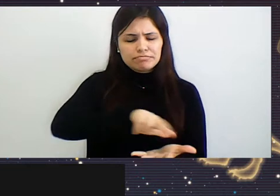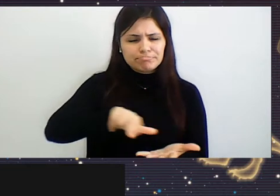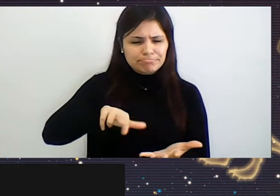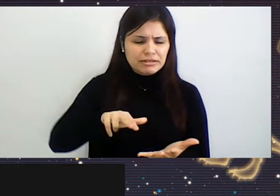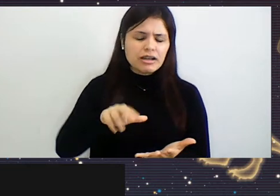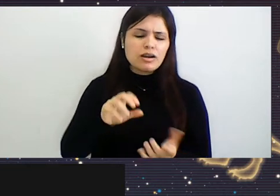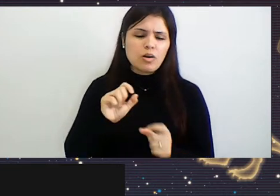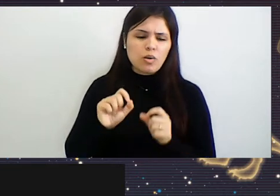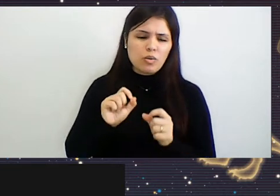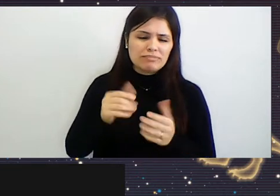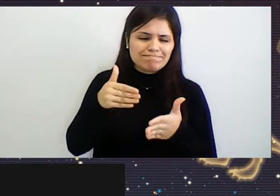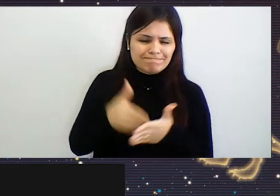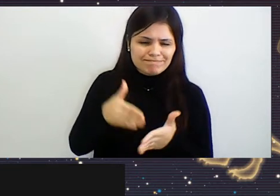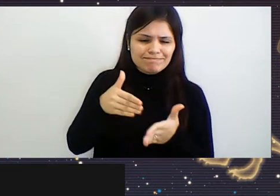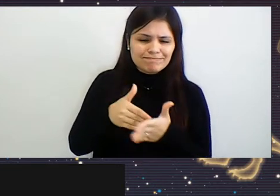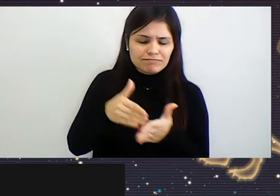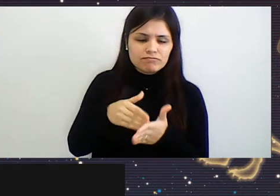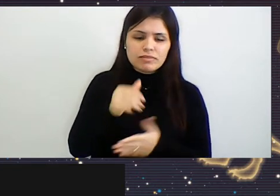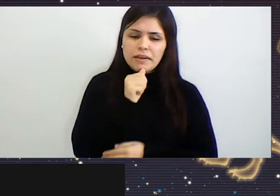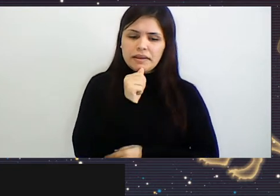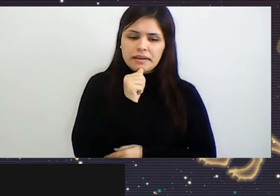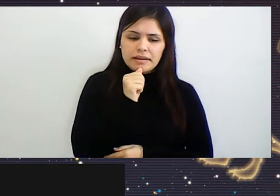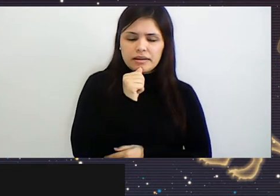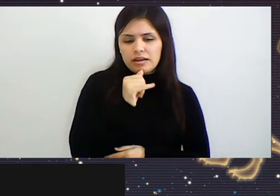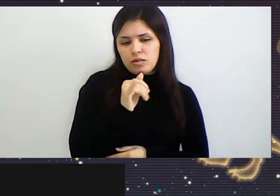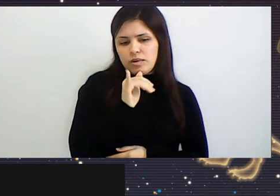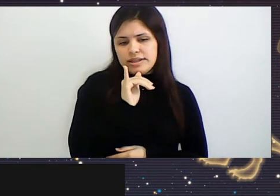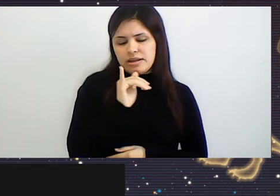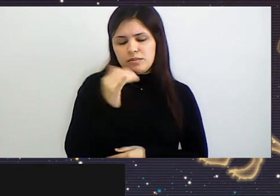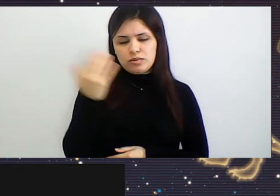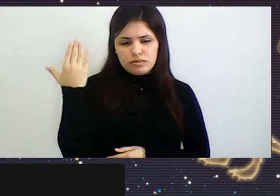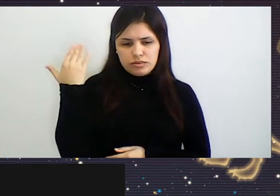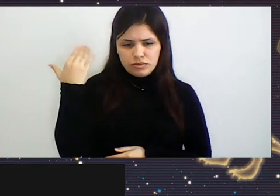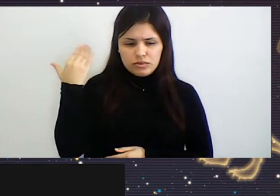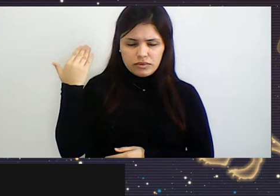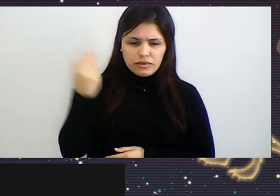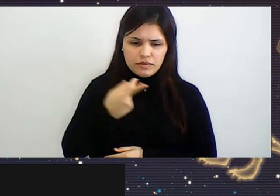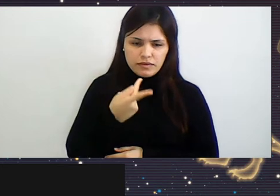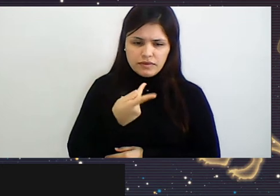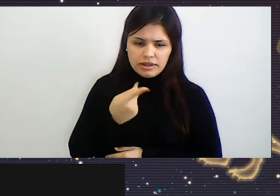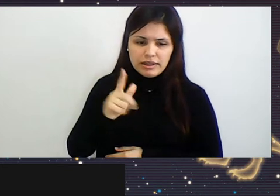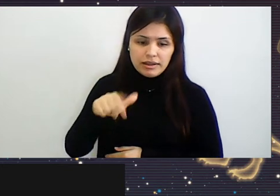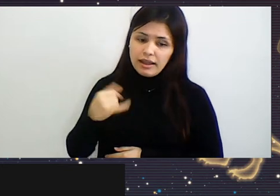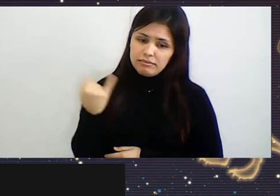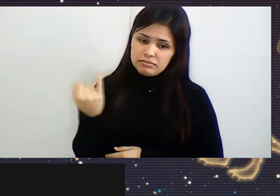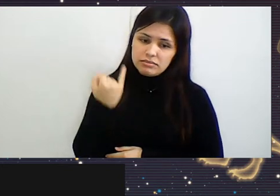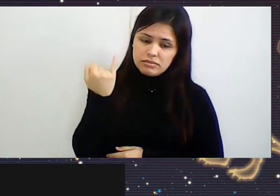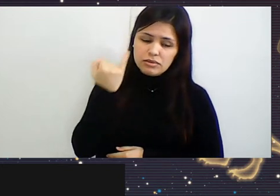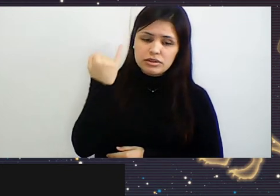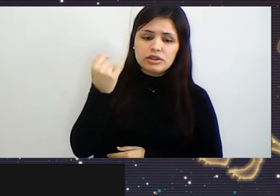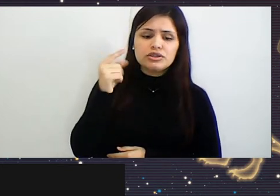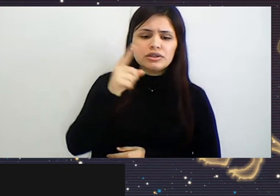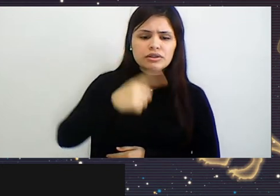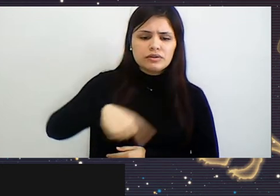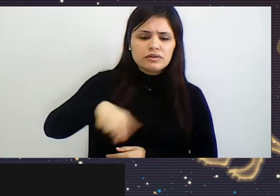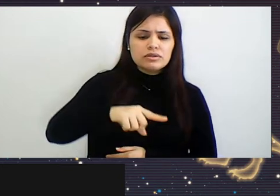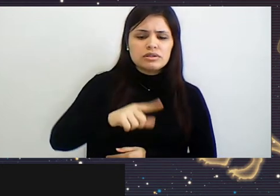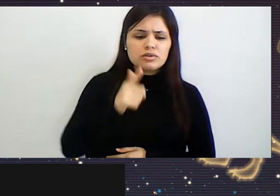né? Do mesmo jeito que eu mostrei aquele exemplo do DALL-E, da OpenAI, que é bem interessante. Ainda assim, você consegue